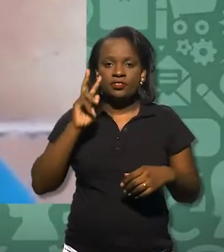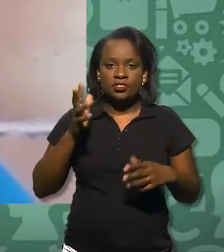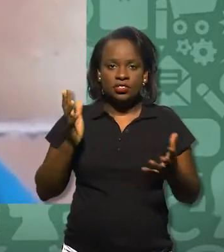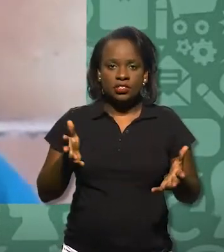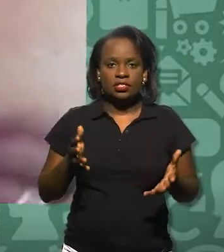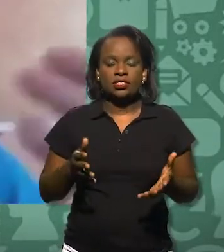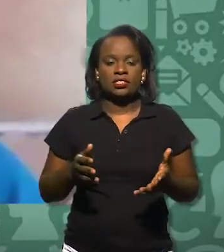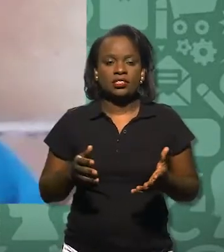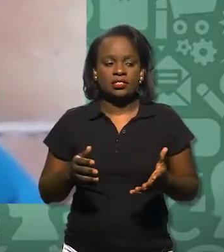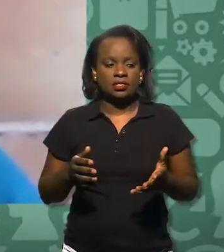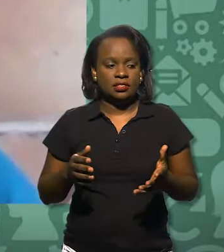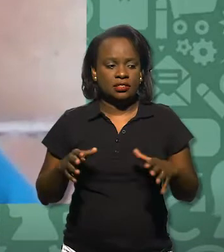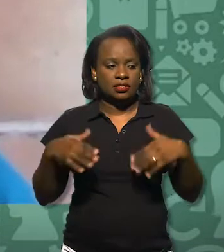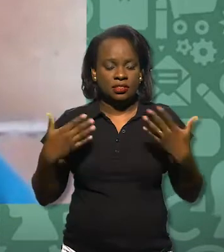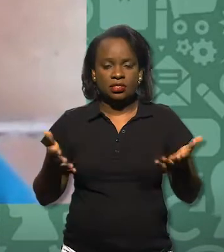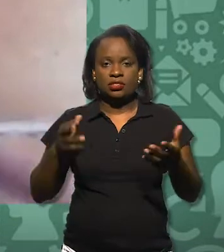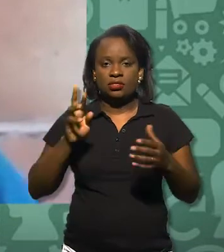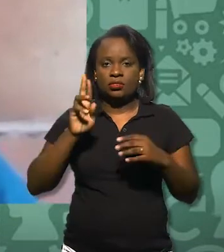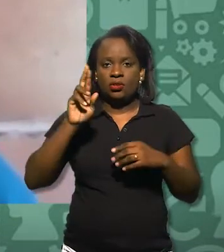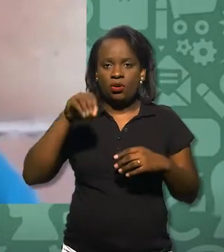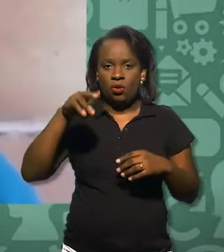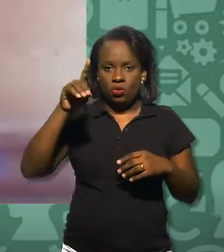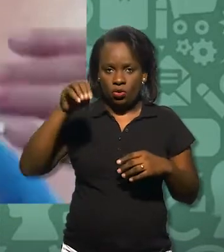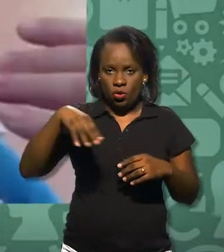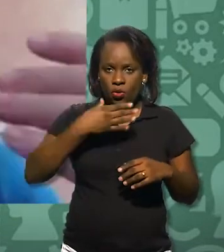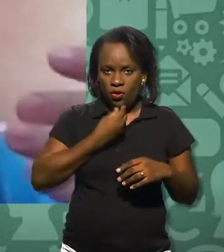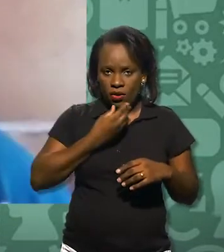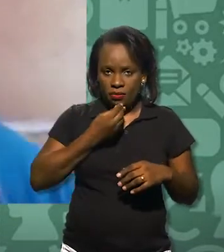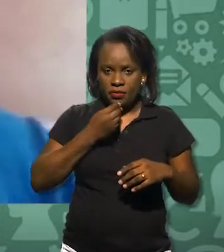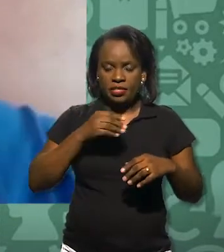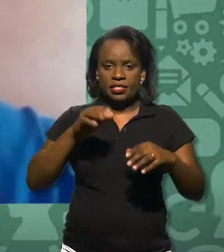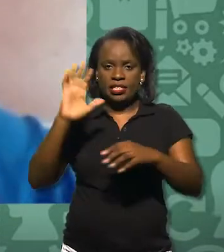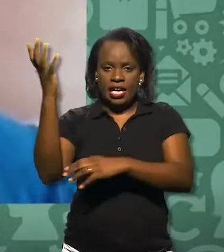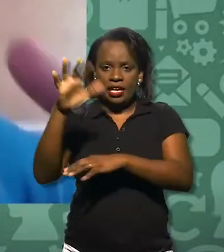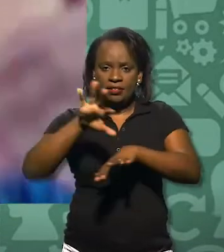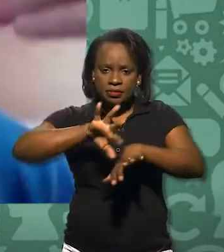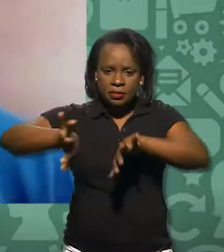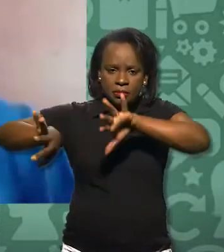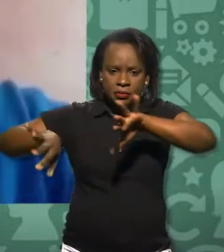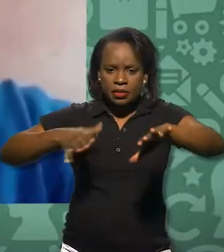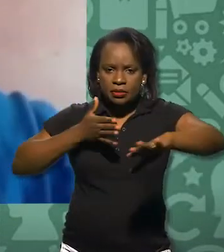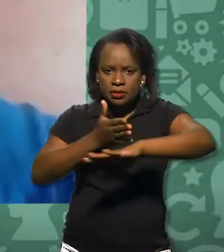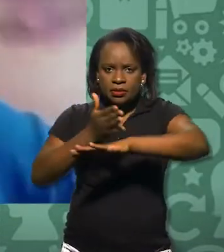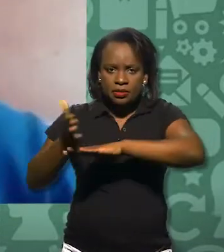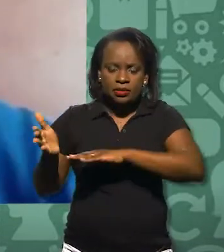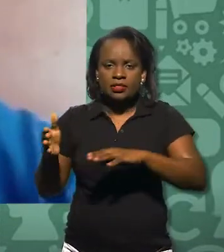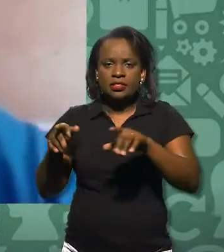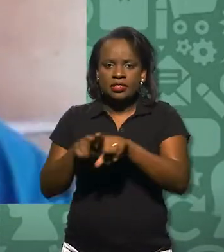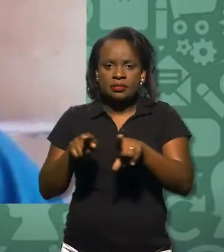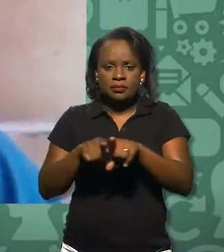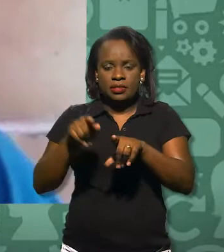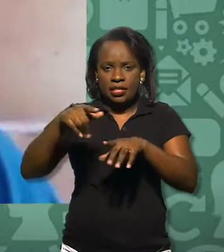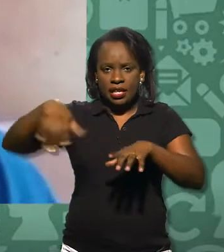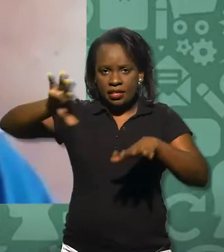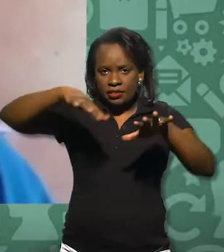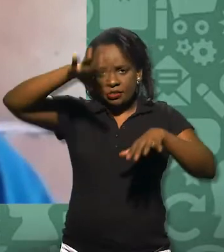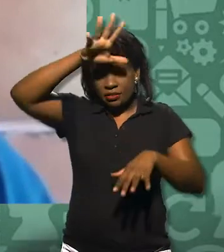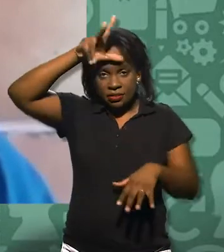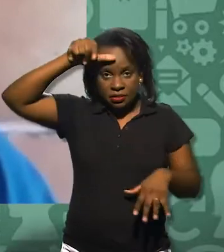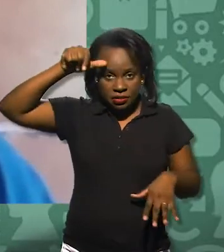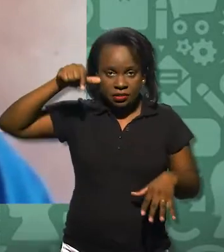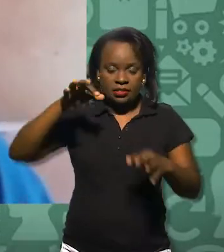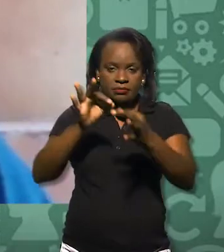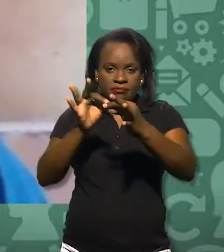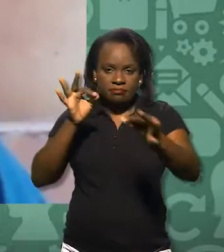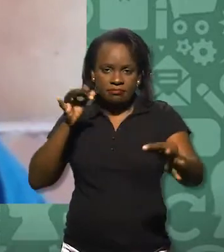viu isso quando Rondon fez a abertura dos telégrafos na região